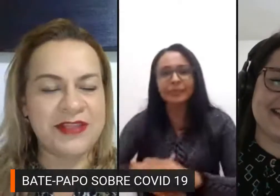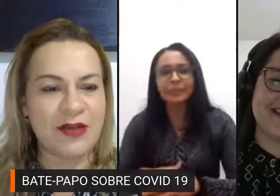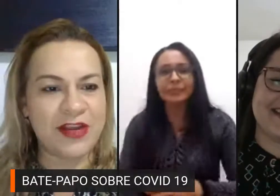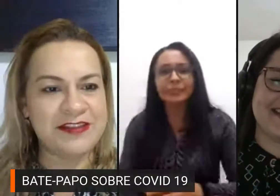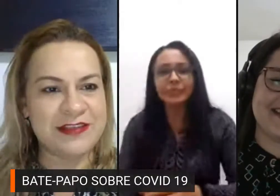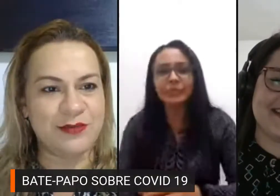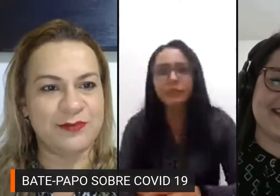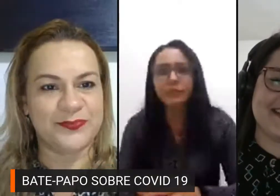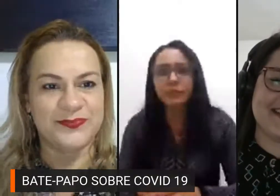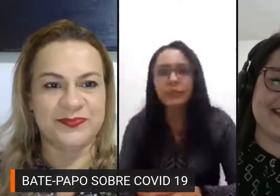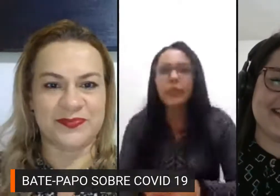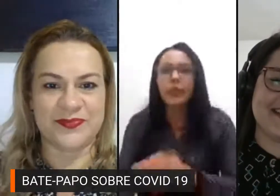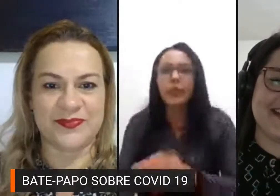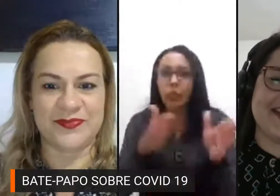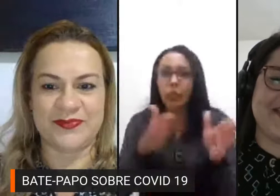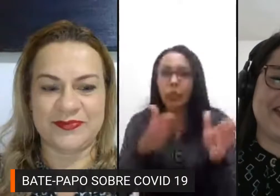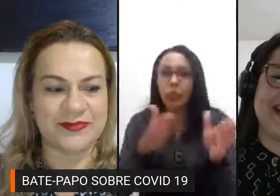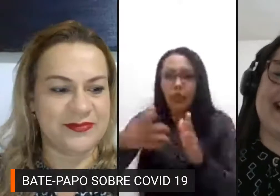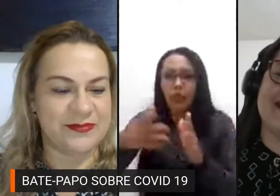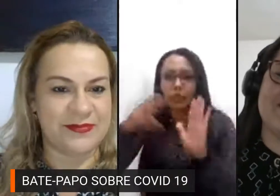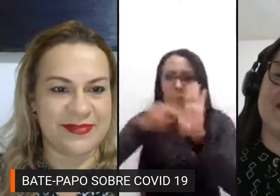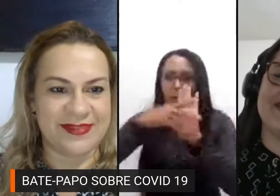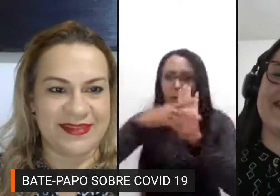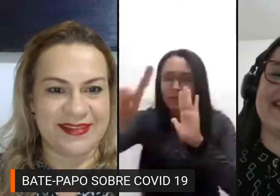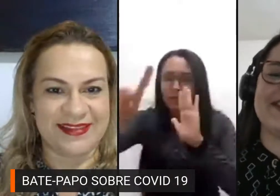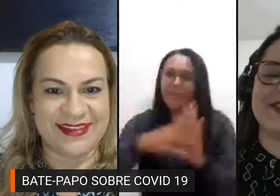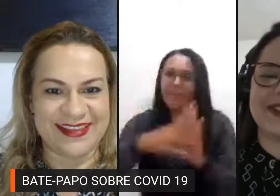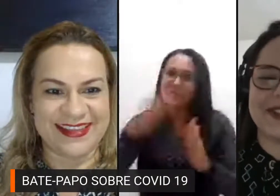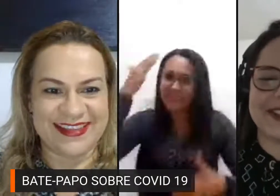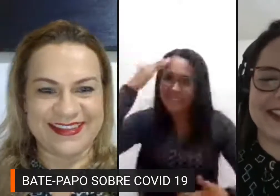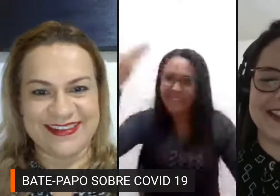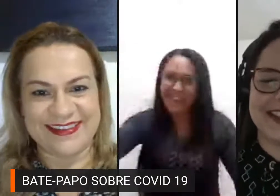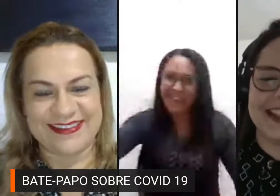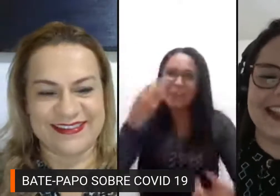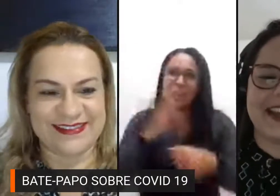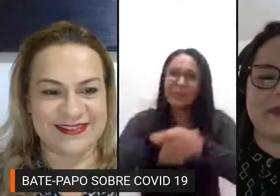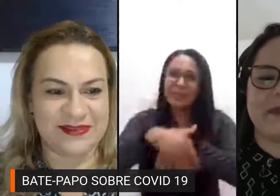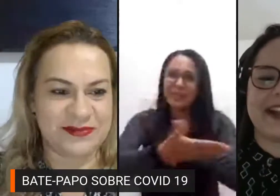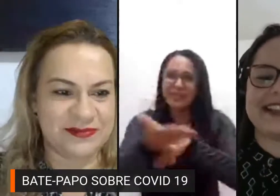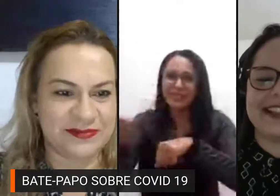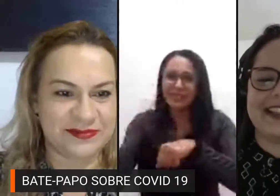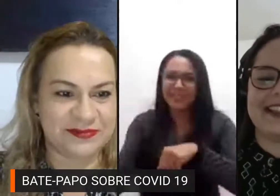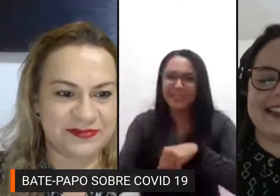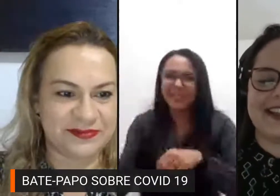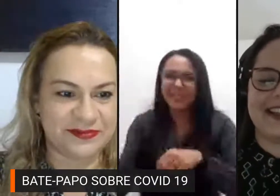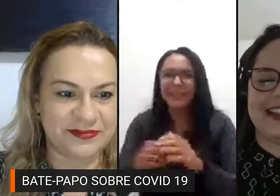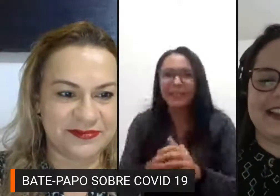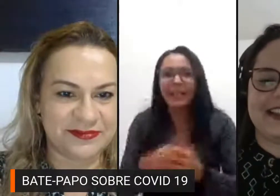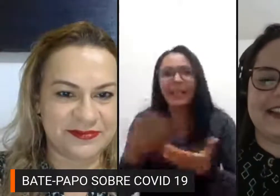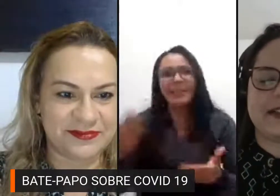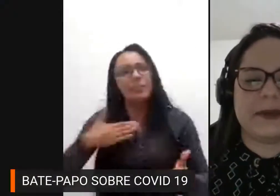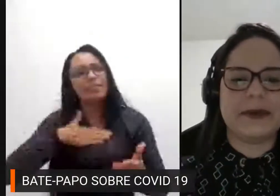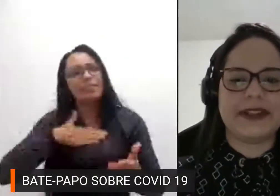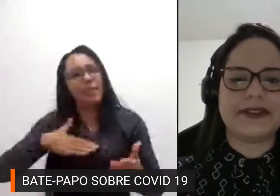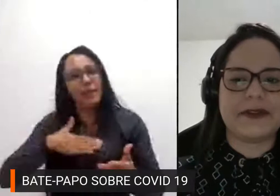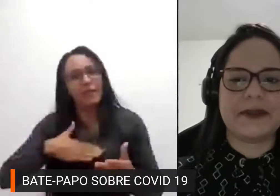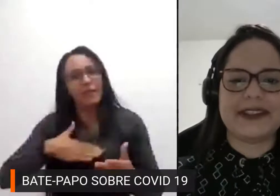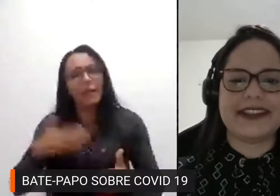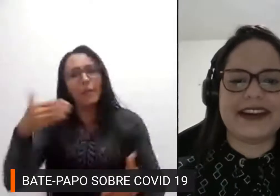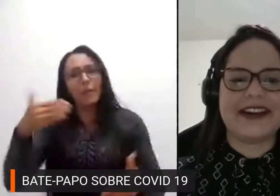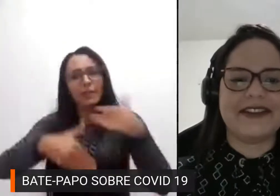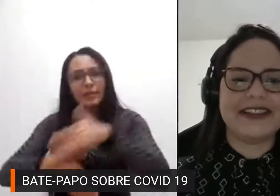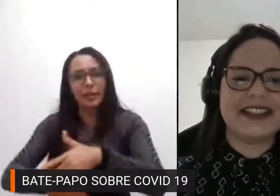o momento agora é seu. Obrigada. Boa noite a todos. É um prazer estar aqui, né, nesse momento